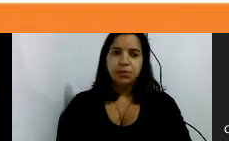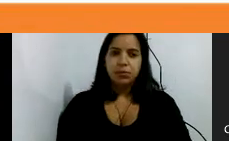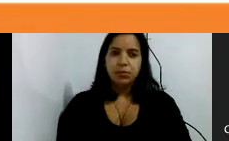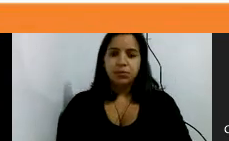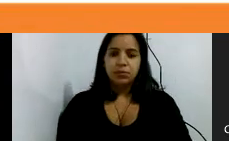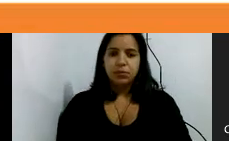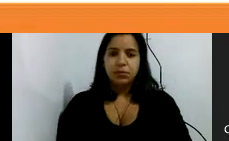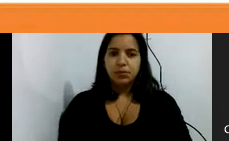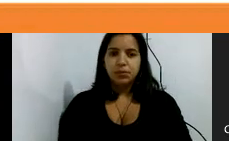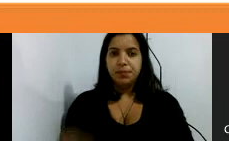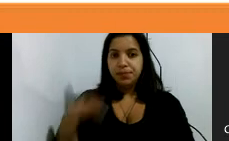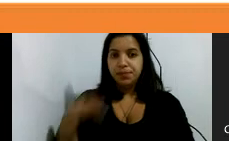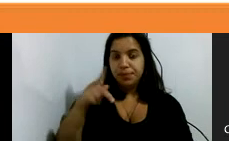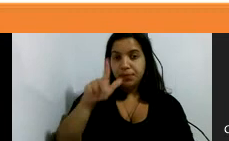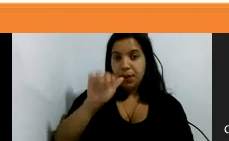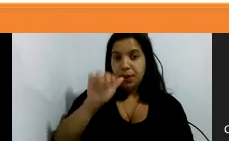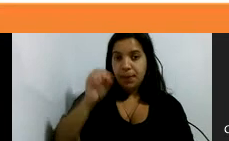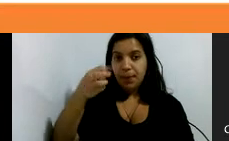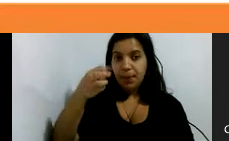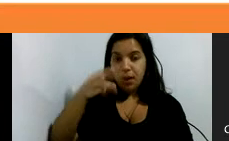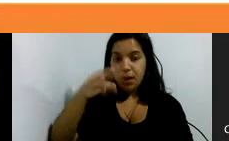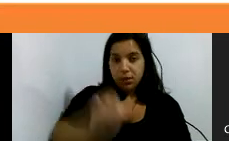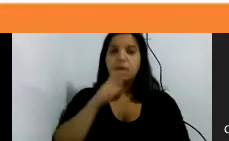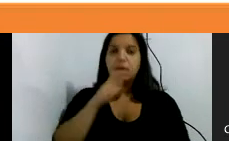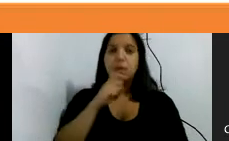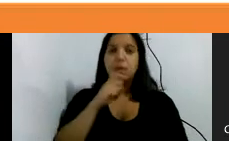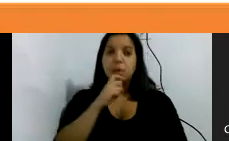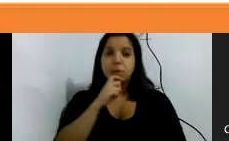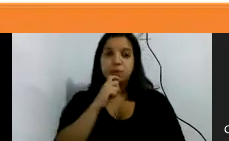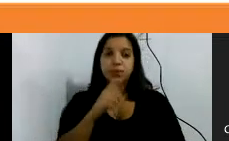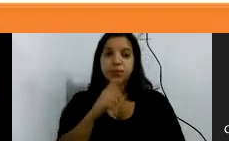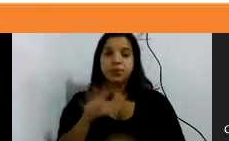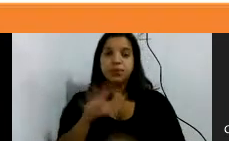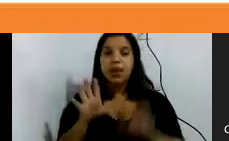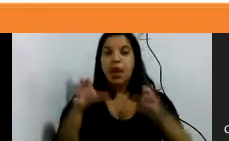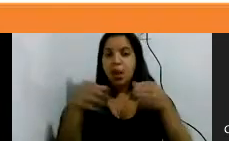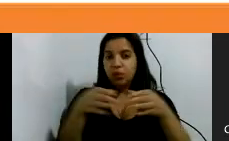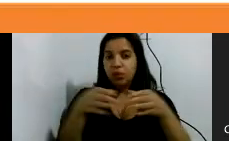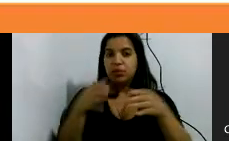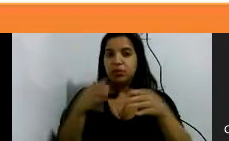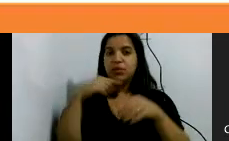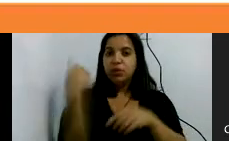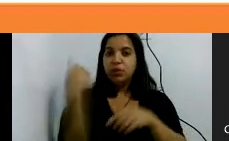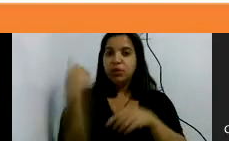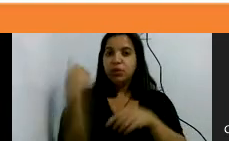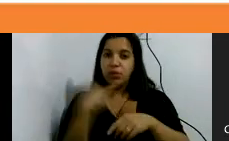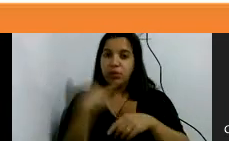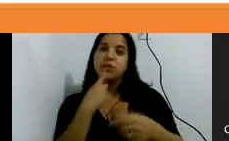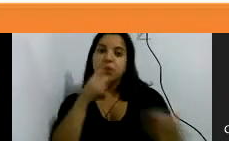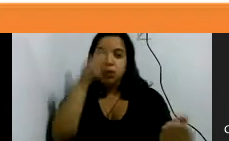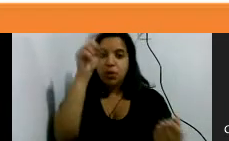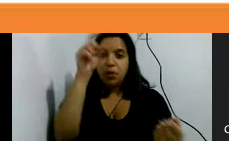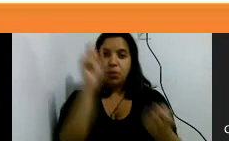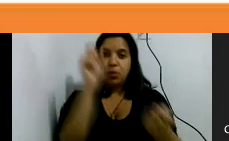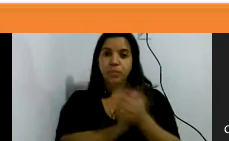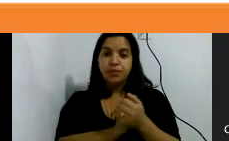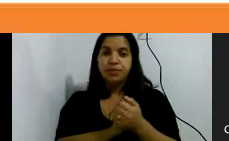O plasma fresco congelado, então, ele é um hemocomponente que é obtido por